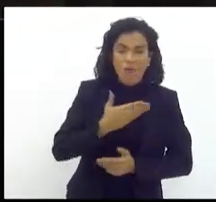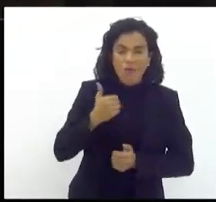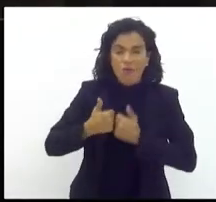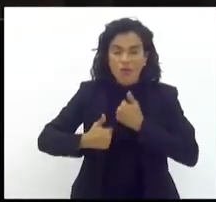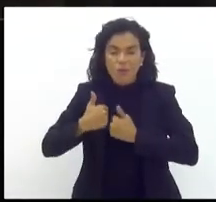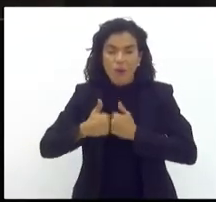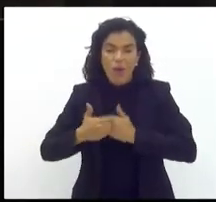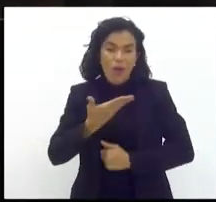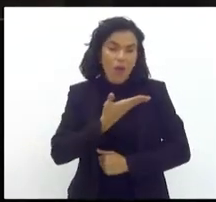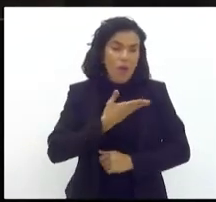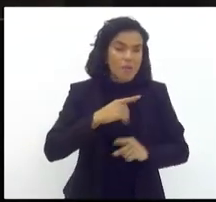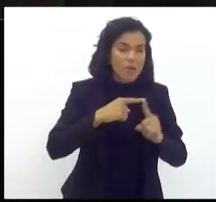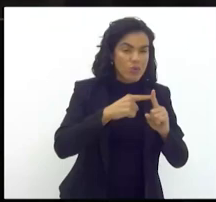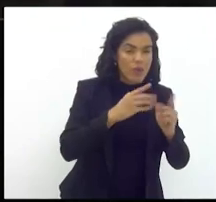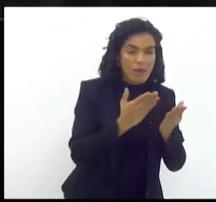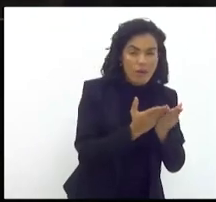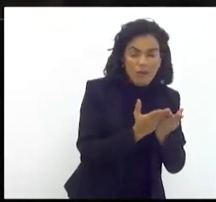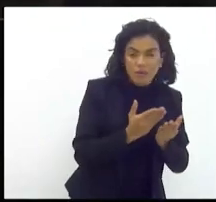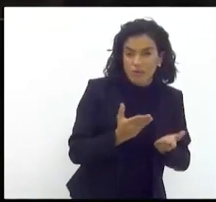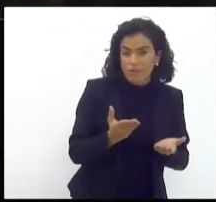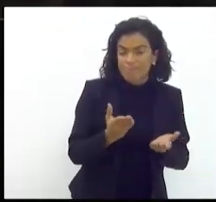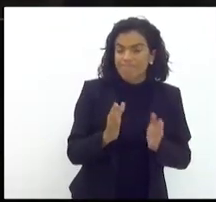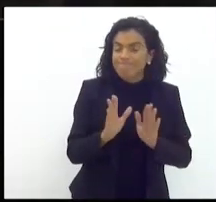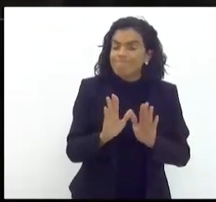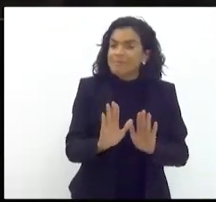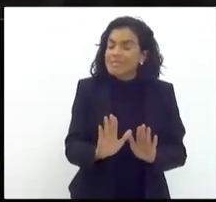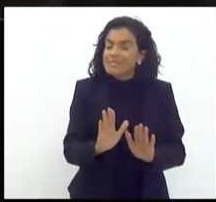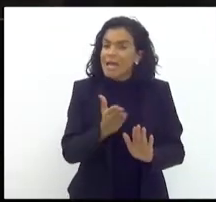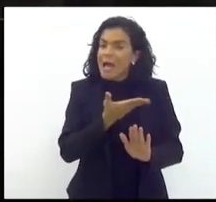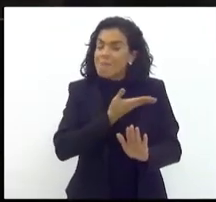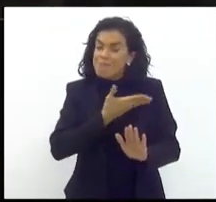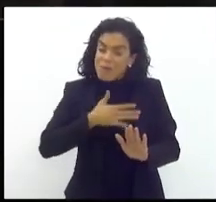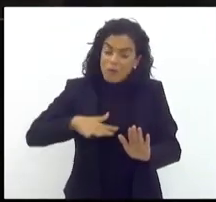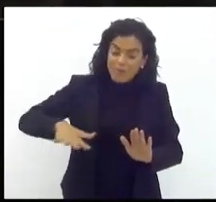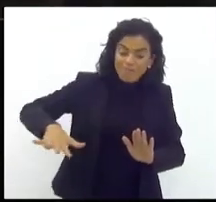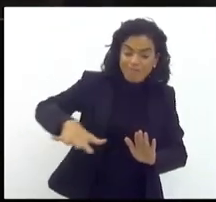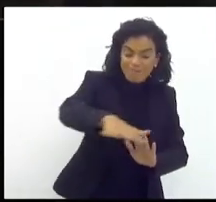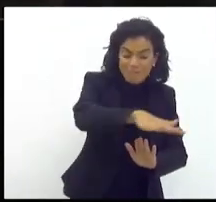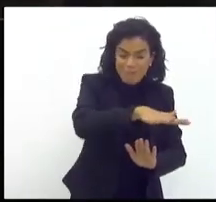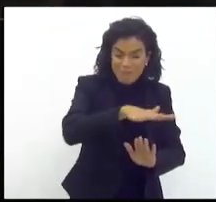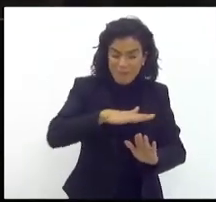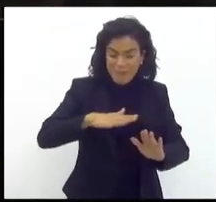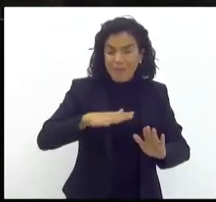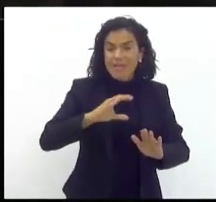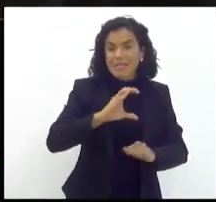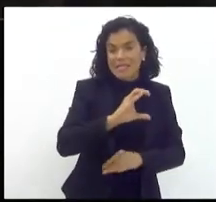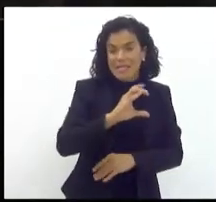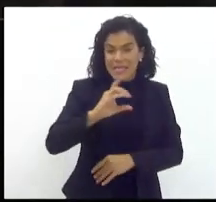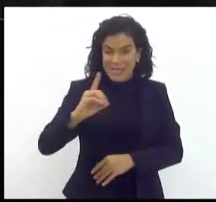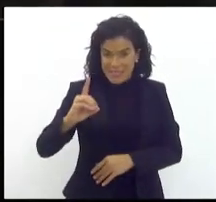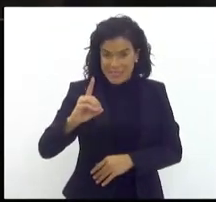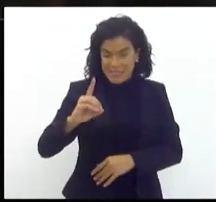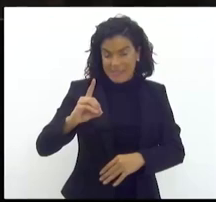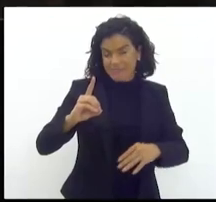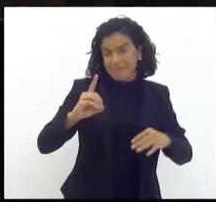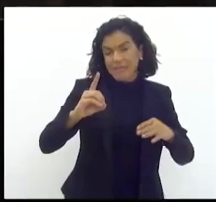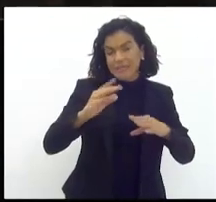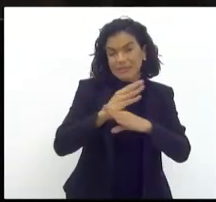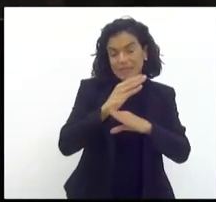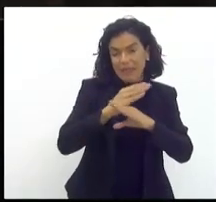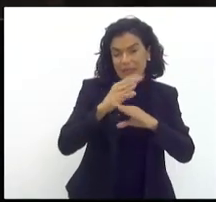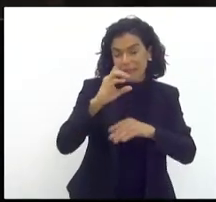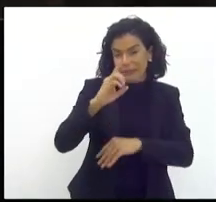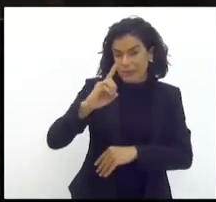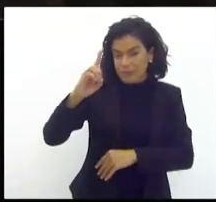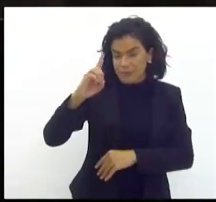amigos da igreja mas muitos amigos dali da Cidade de Deus então a imagem te